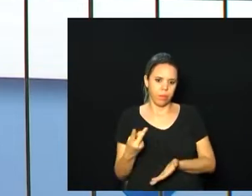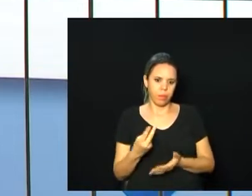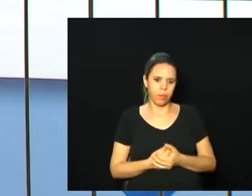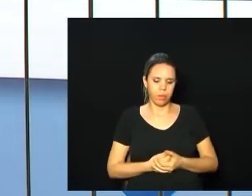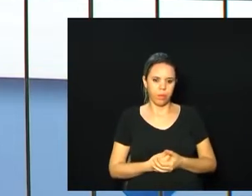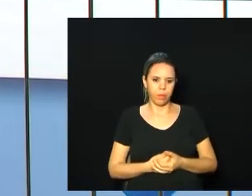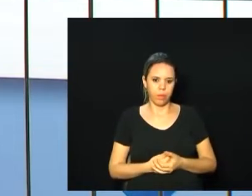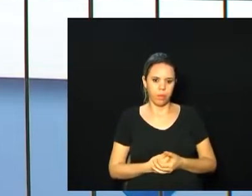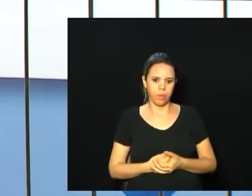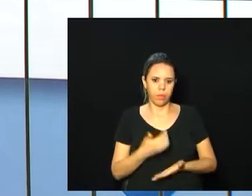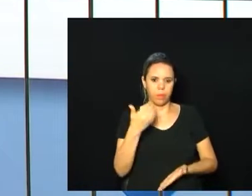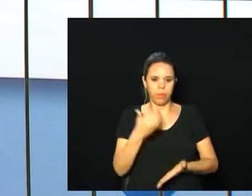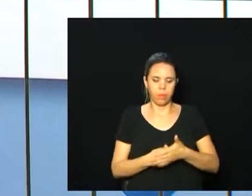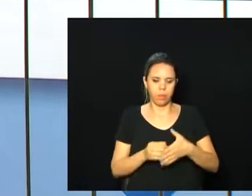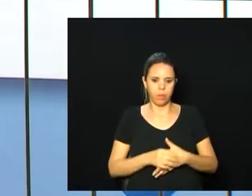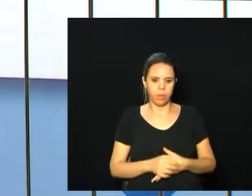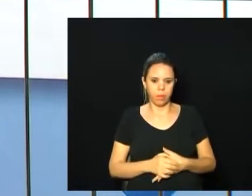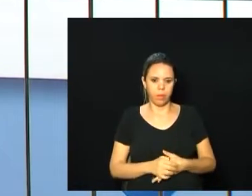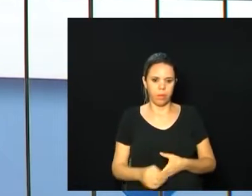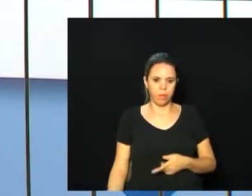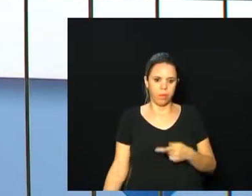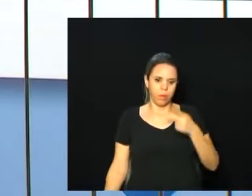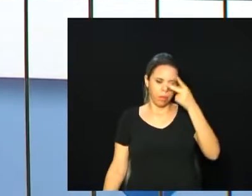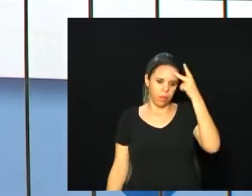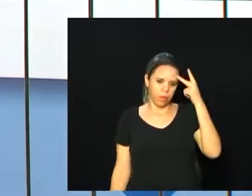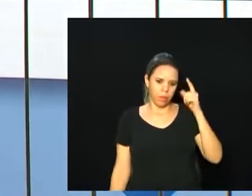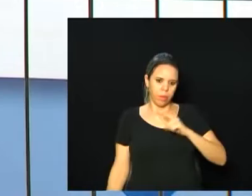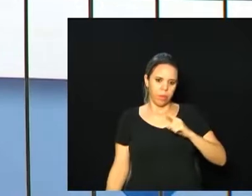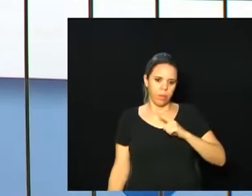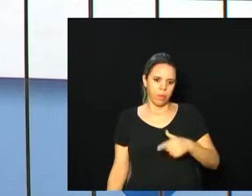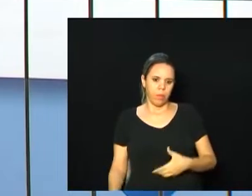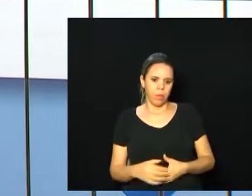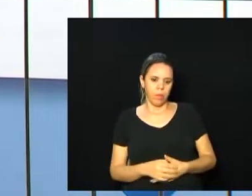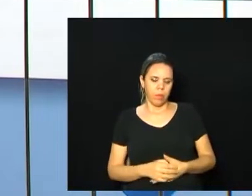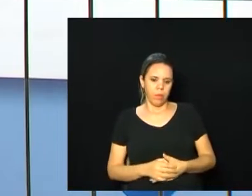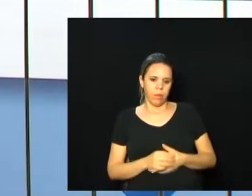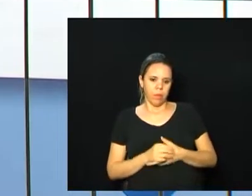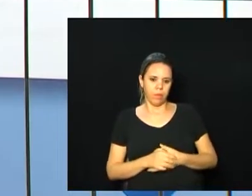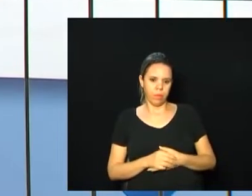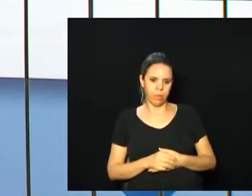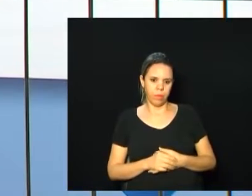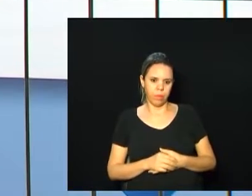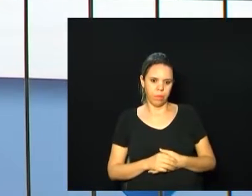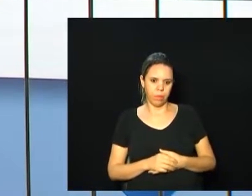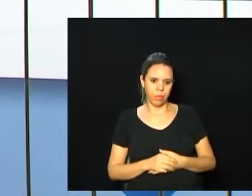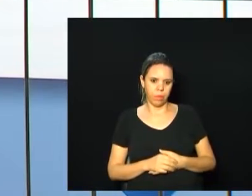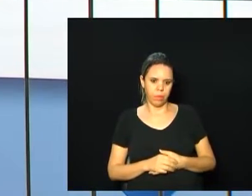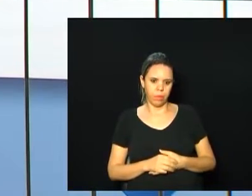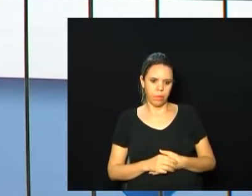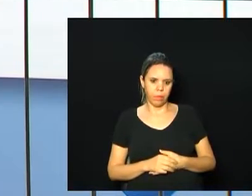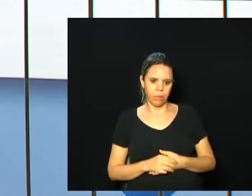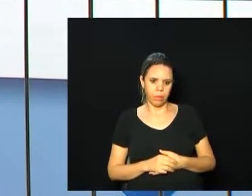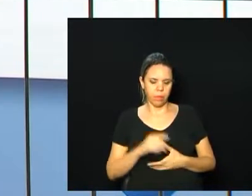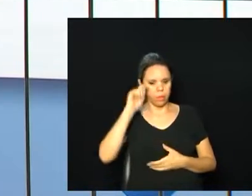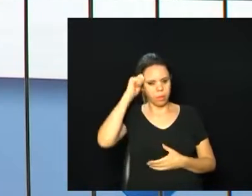nós temos aí isenção de taxa para quem ter aí, quem se caracterizar como